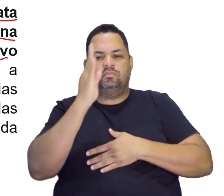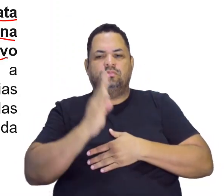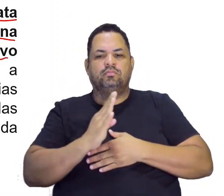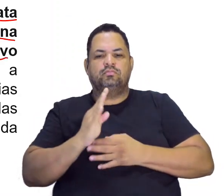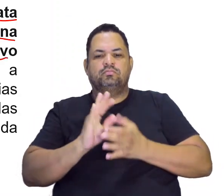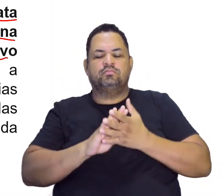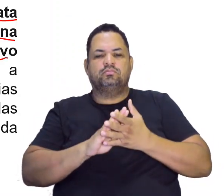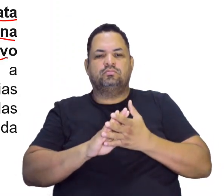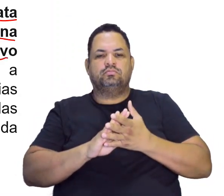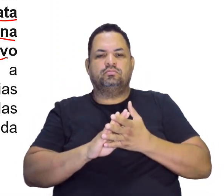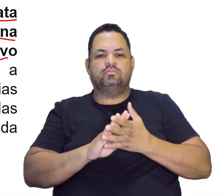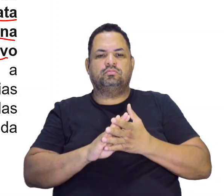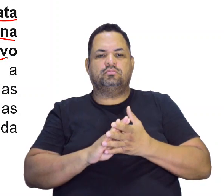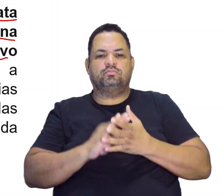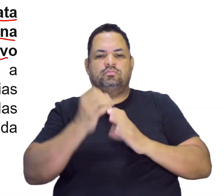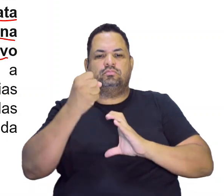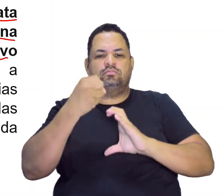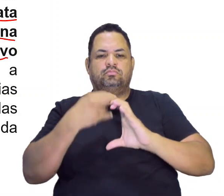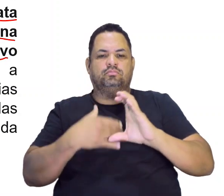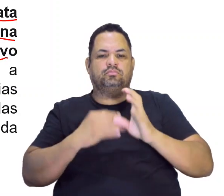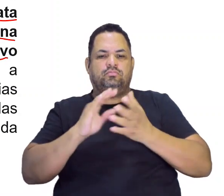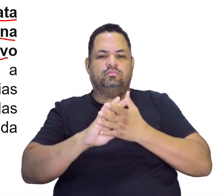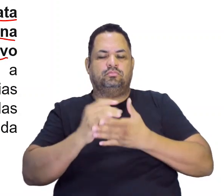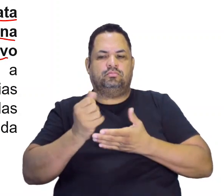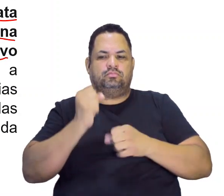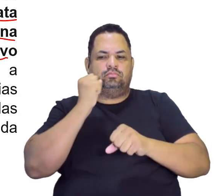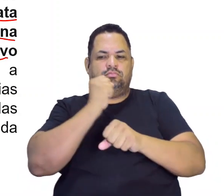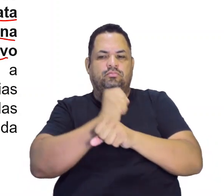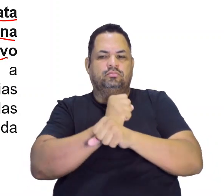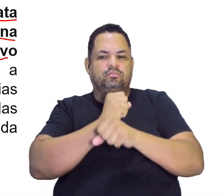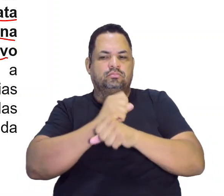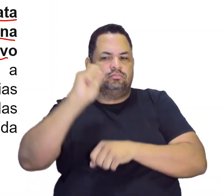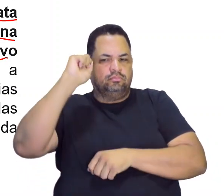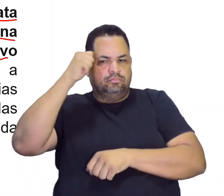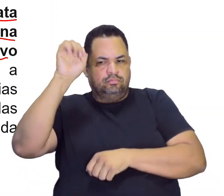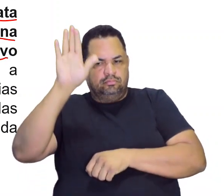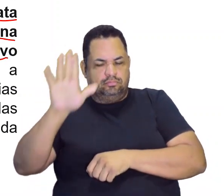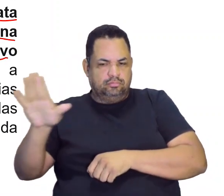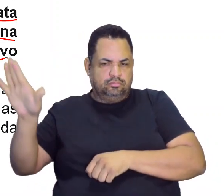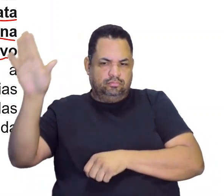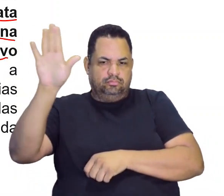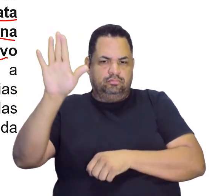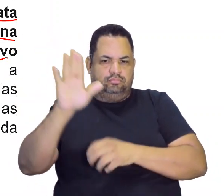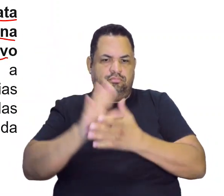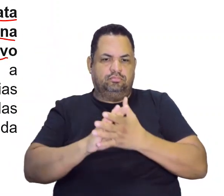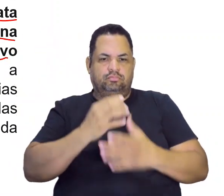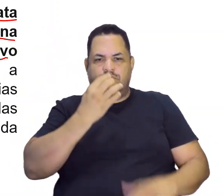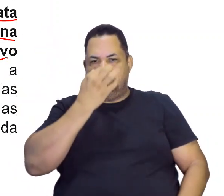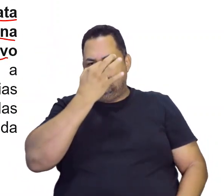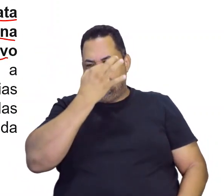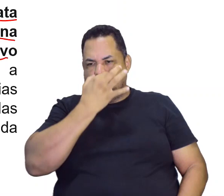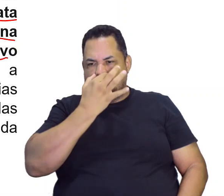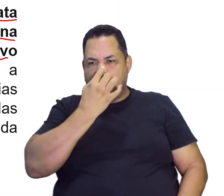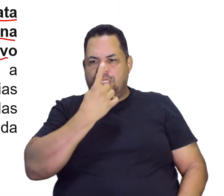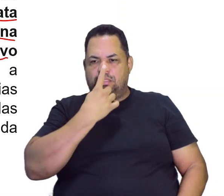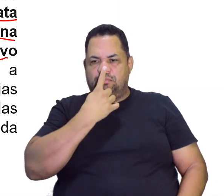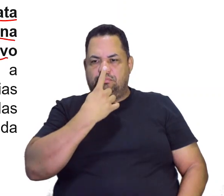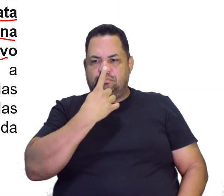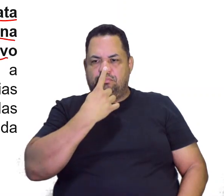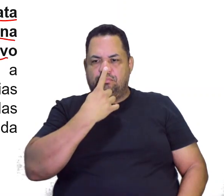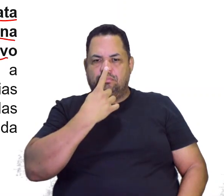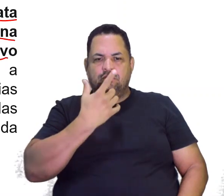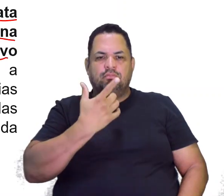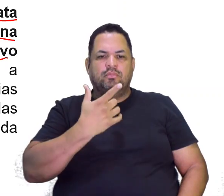características do povo negro do escravo africano né o o o nariz achatado